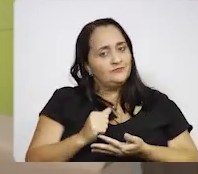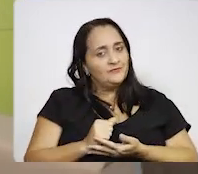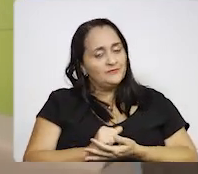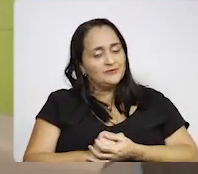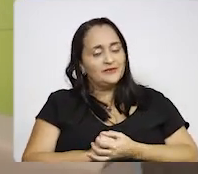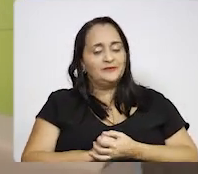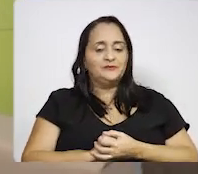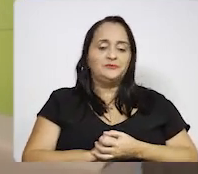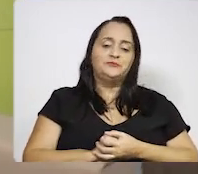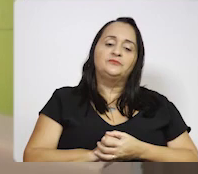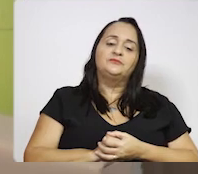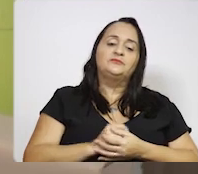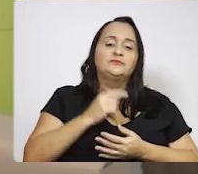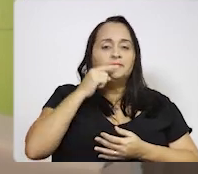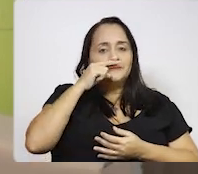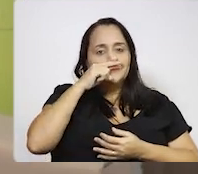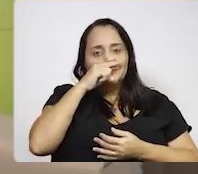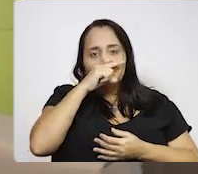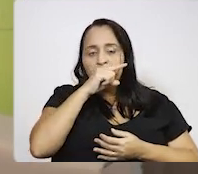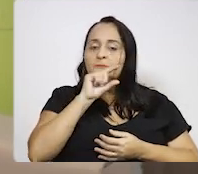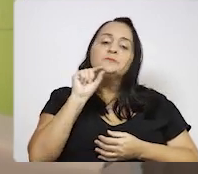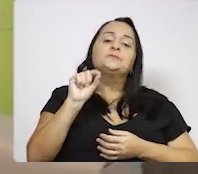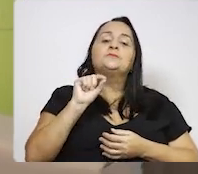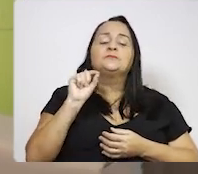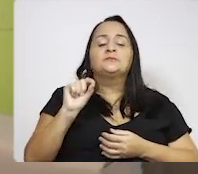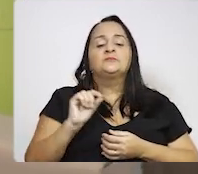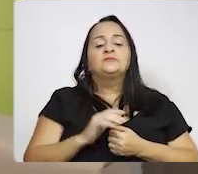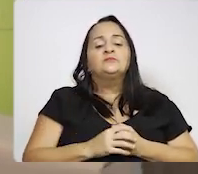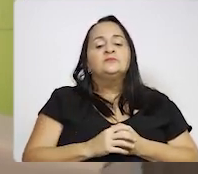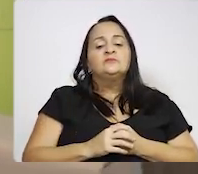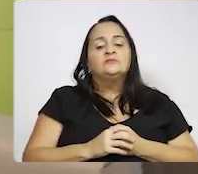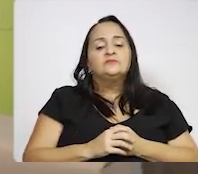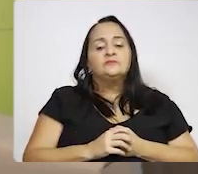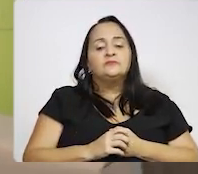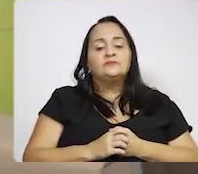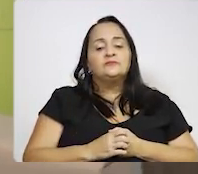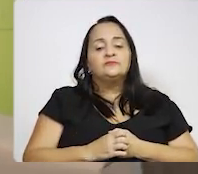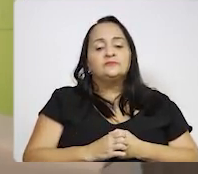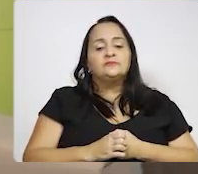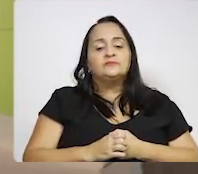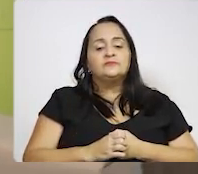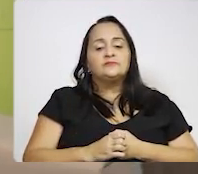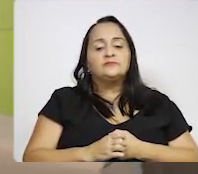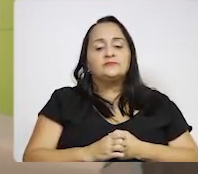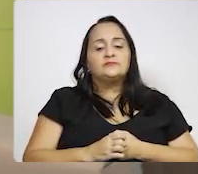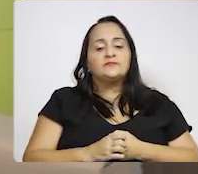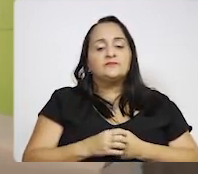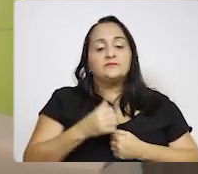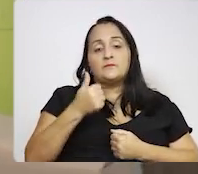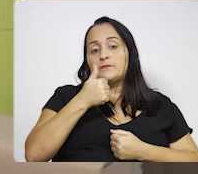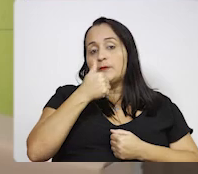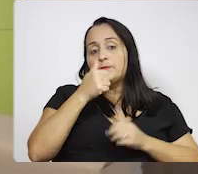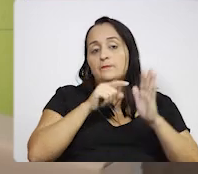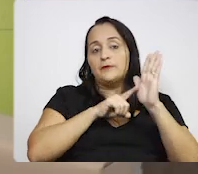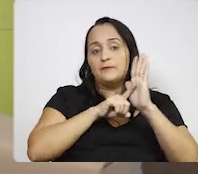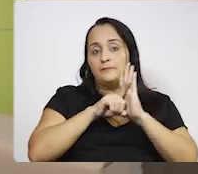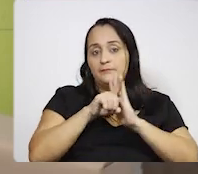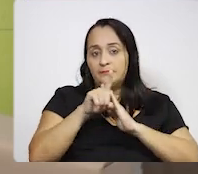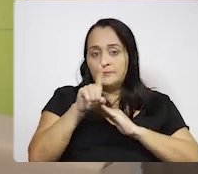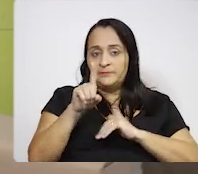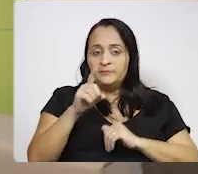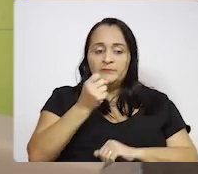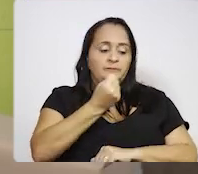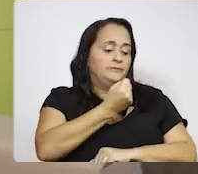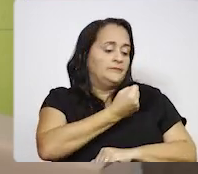à obra, tá bom? Que vamos começar resolvendo a nossa questão. Essa primeira